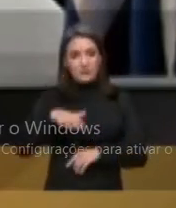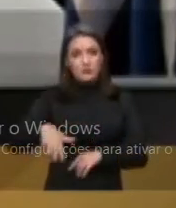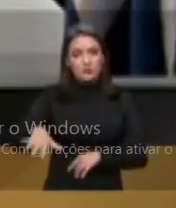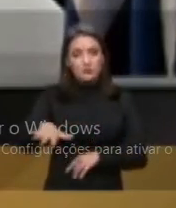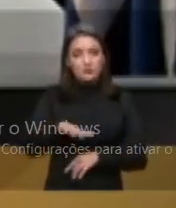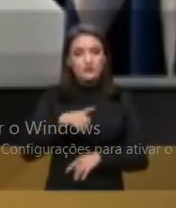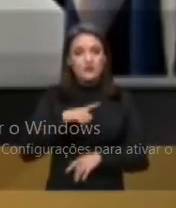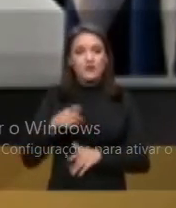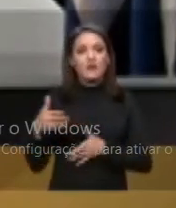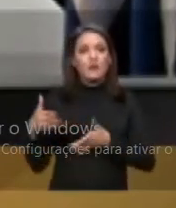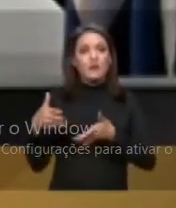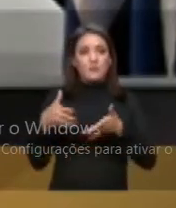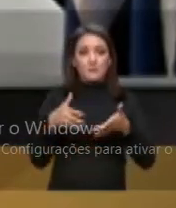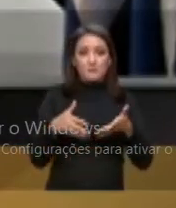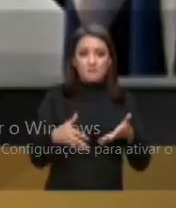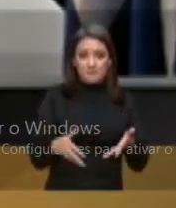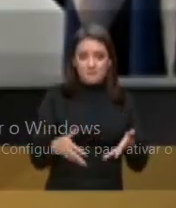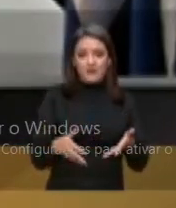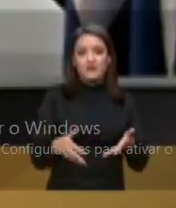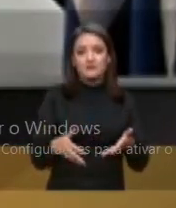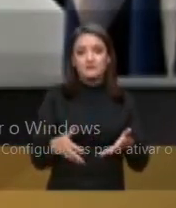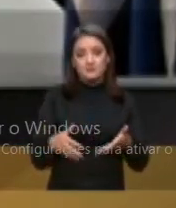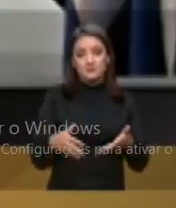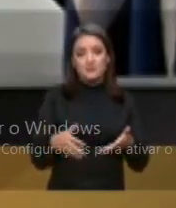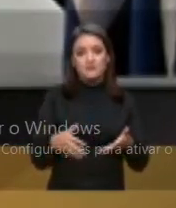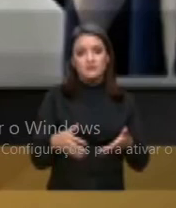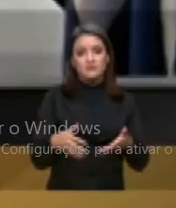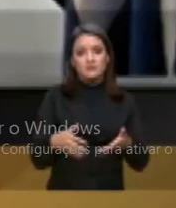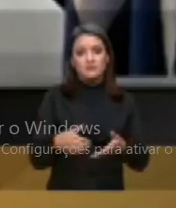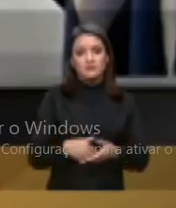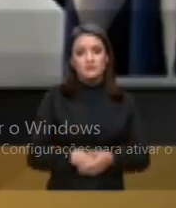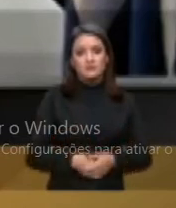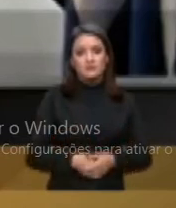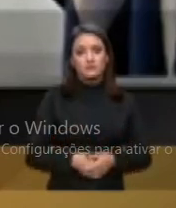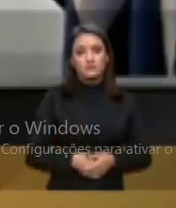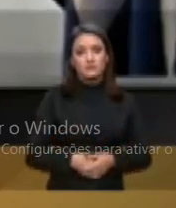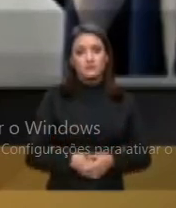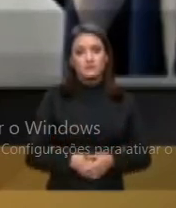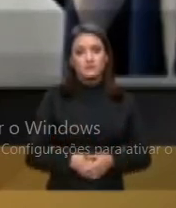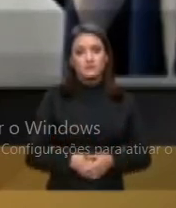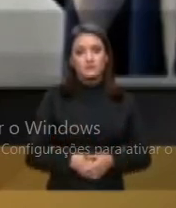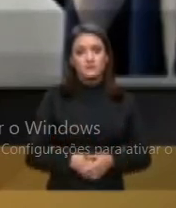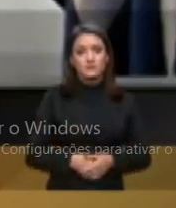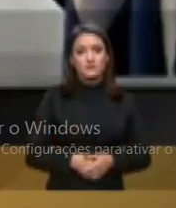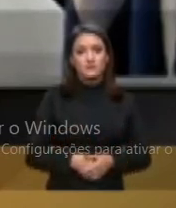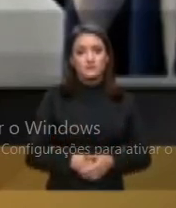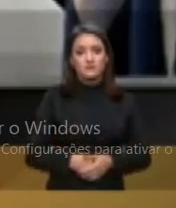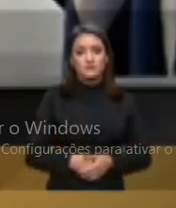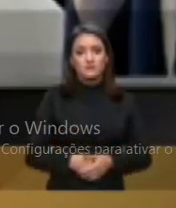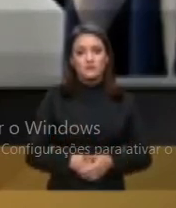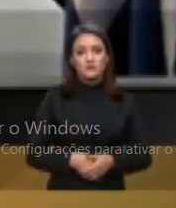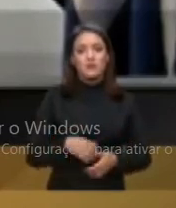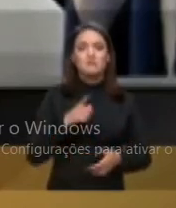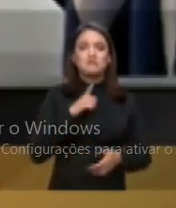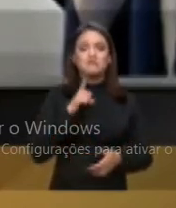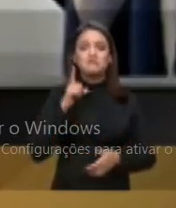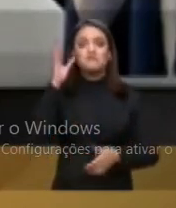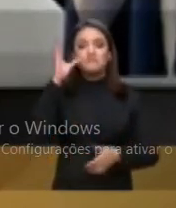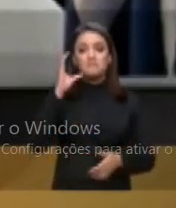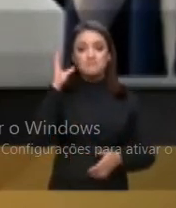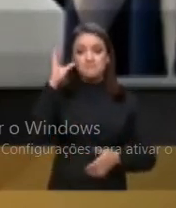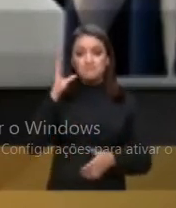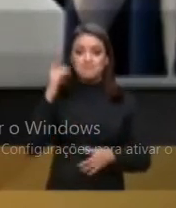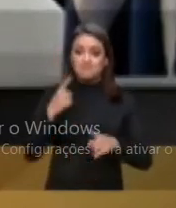aqueles cidadãos que queiram participar da vida política partidária alçar-se a um mandato